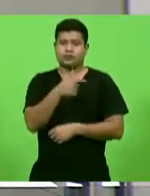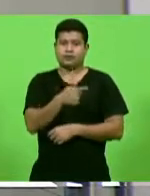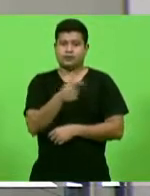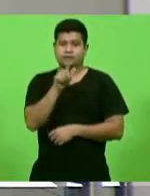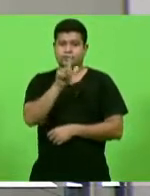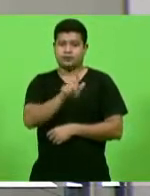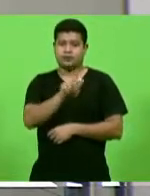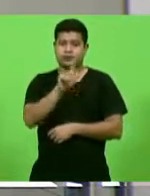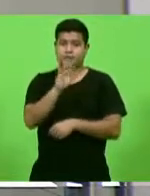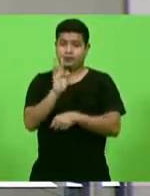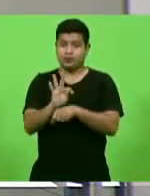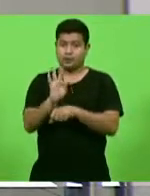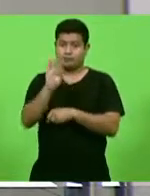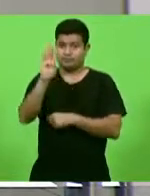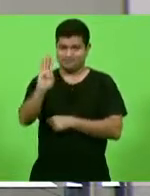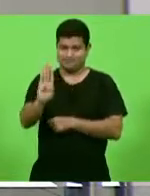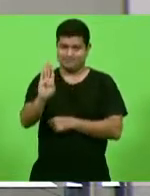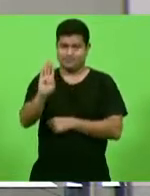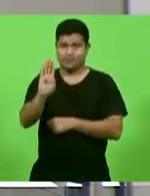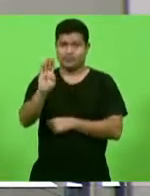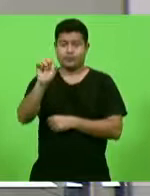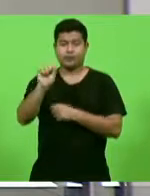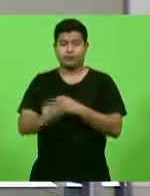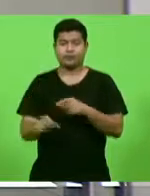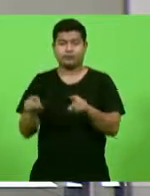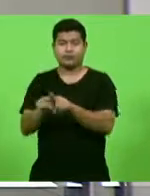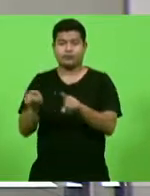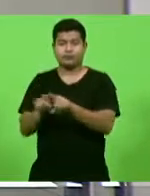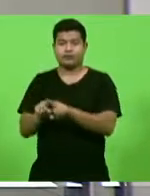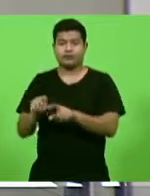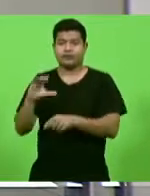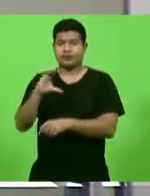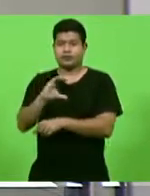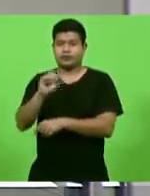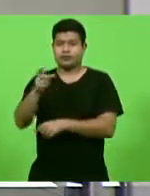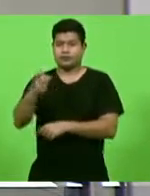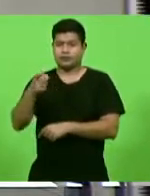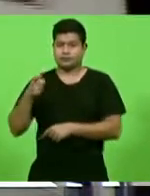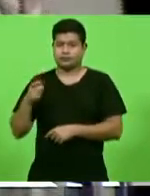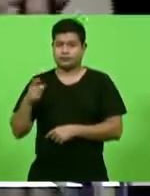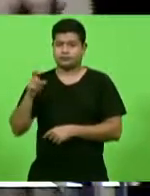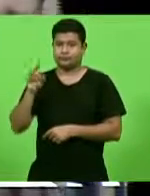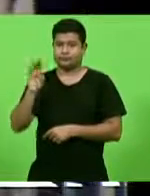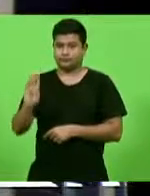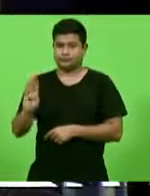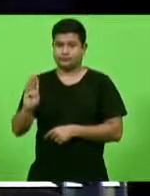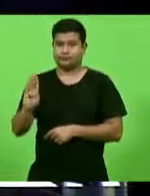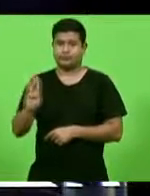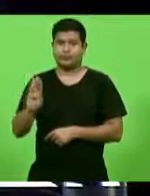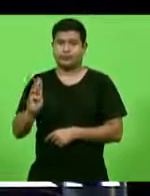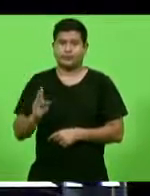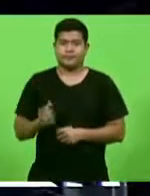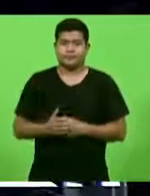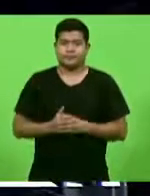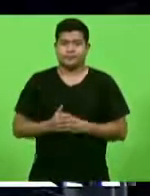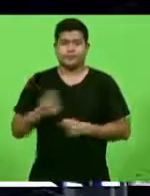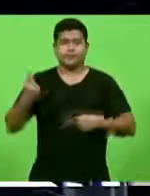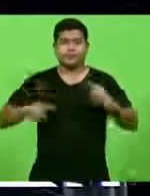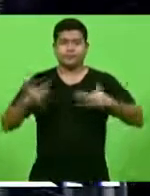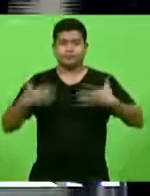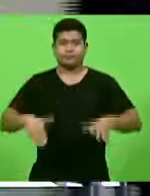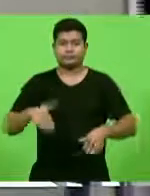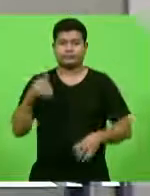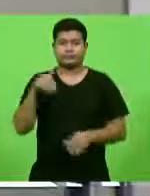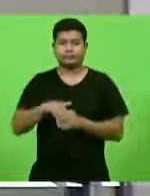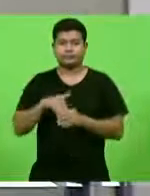de Guatambu e Caxambu do Sul. Em discussão. Não havendo quem queira discutir em votação. Deputados que aprovam